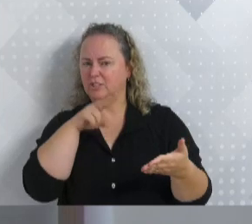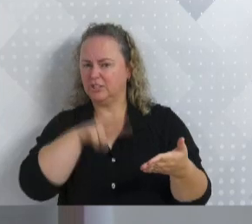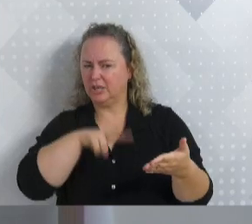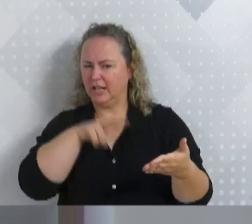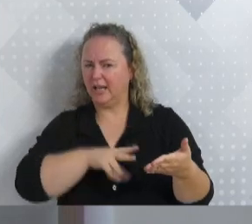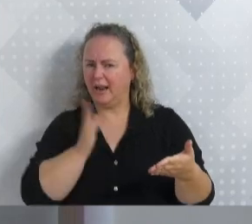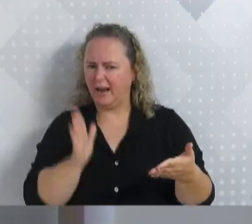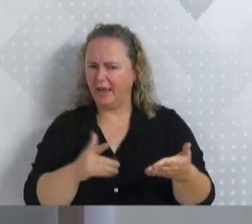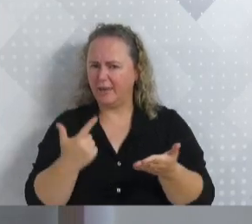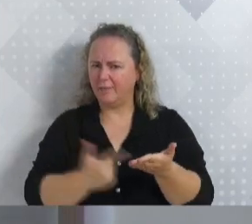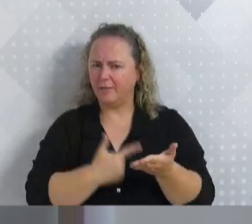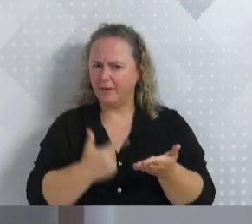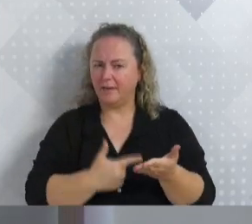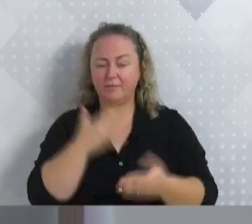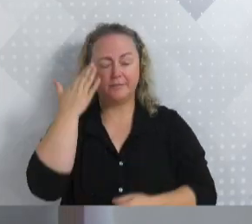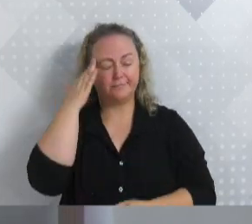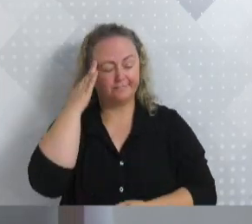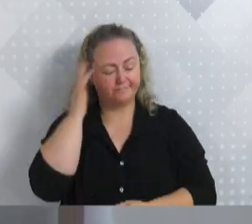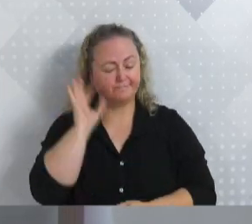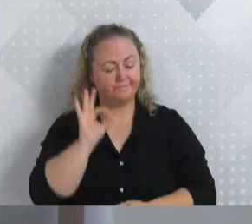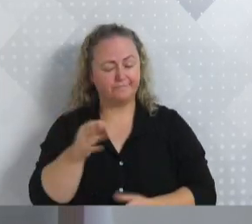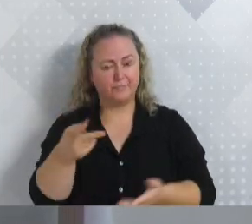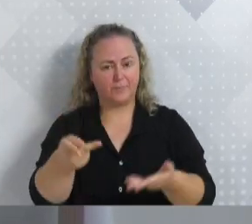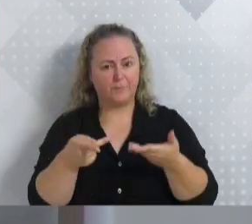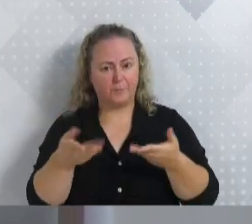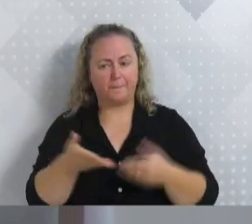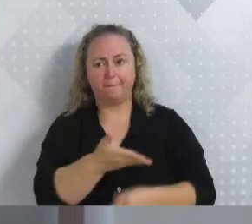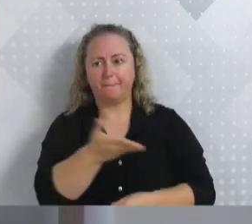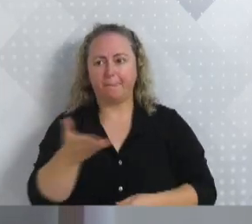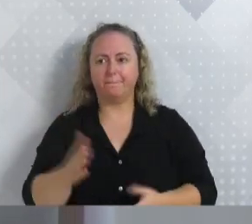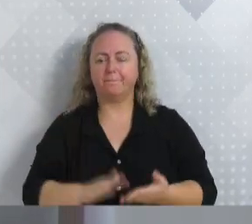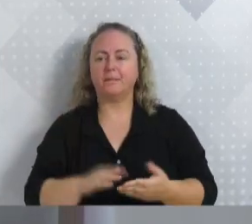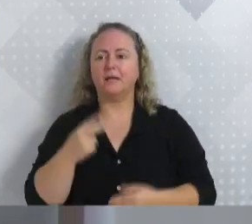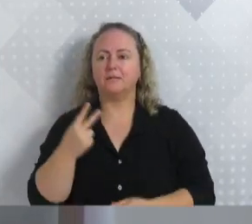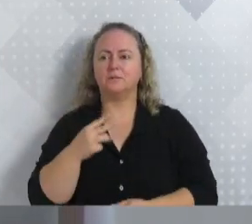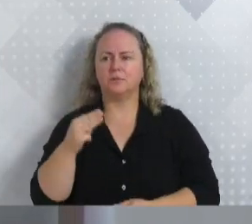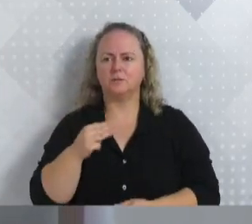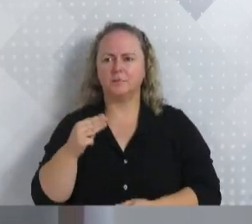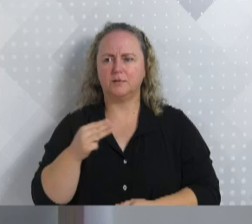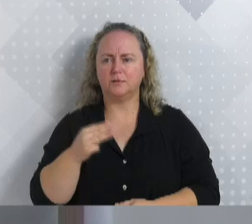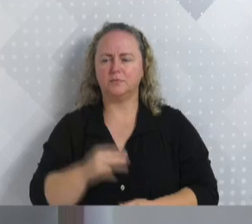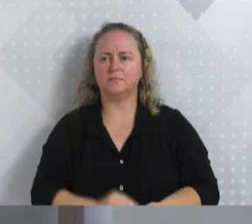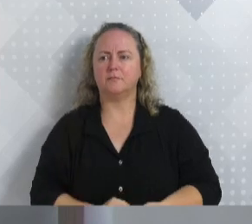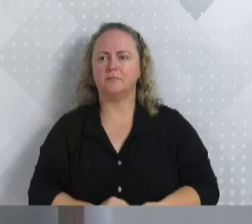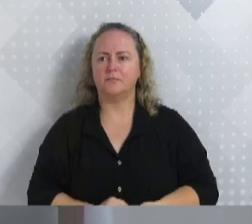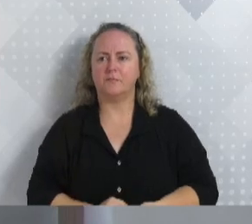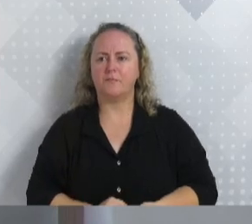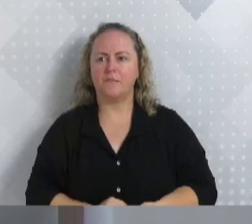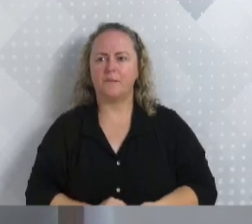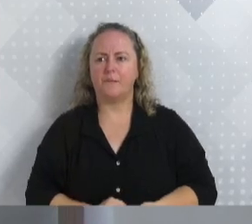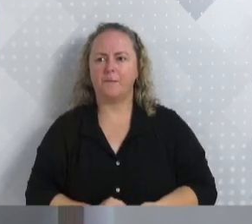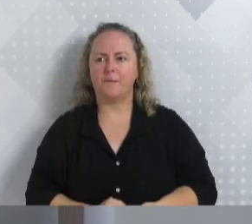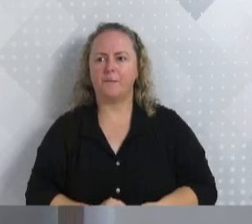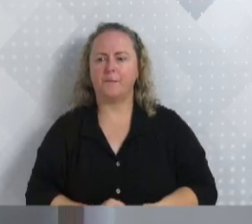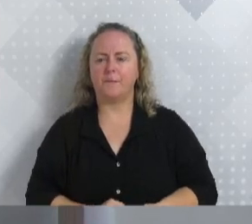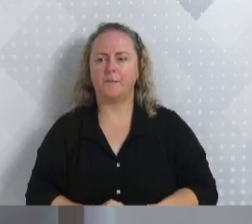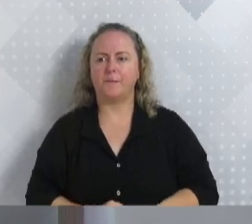conhecimento, a esse livro, vai entender o que eu estou falando, fico com convite a todos vocês. Presidente, eu peço mais 2 minutos e meio, 3 minutos para terminar, posso?